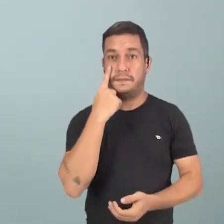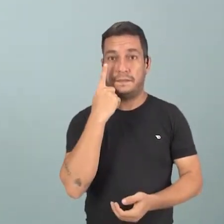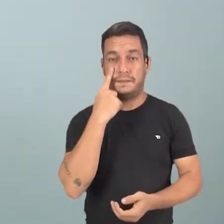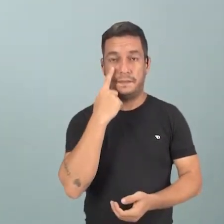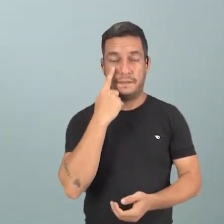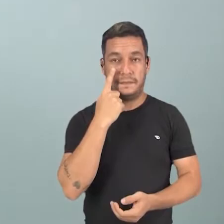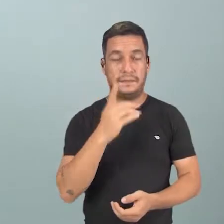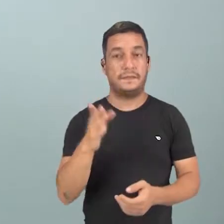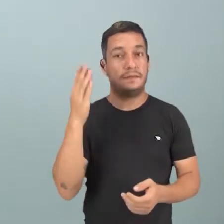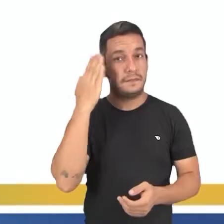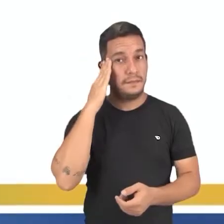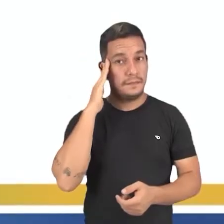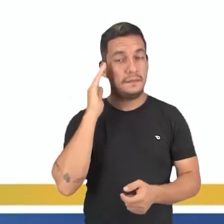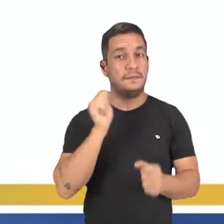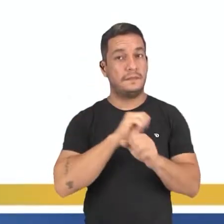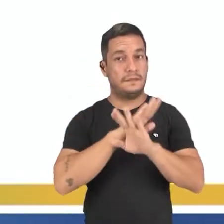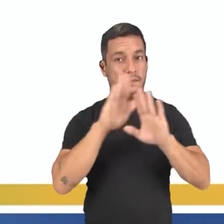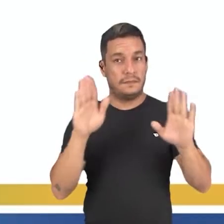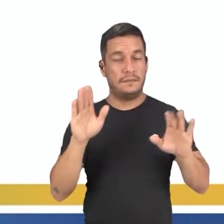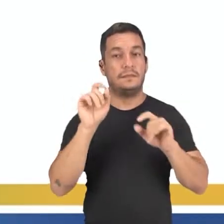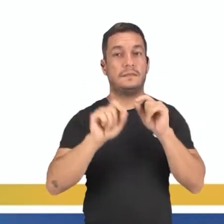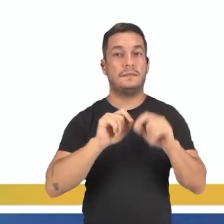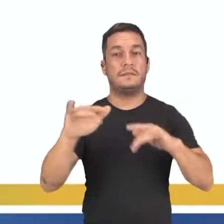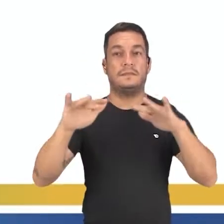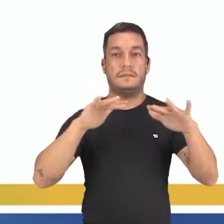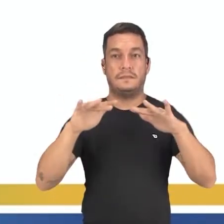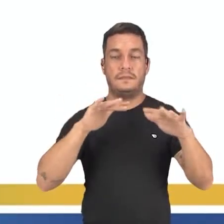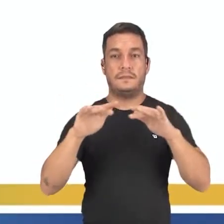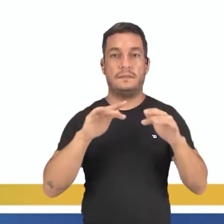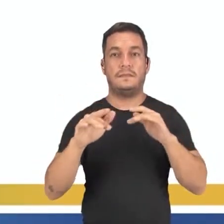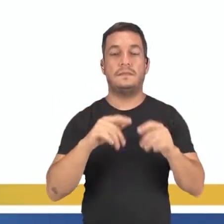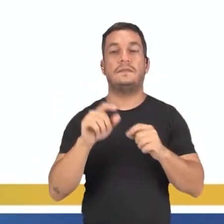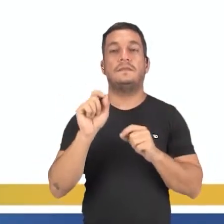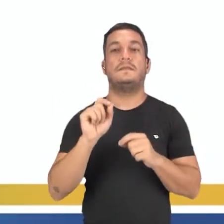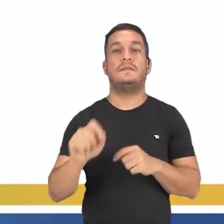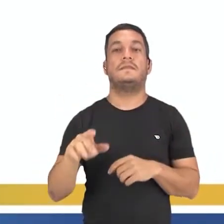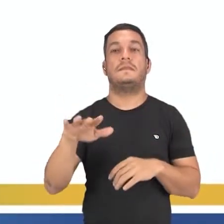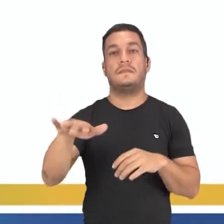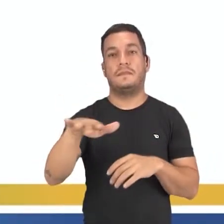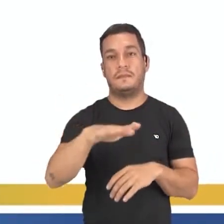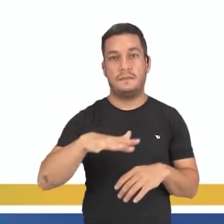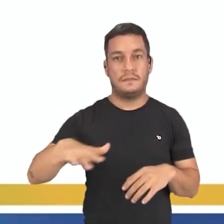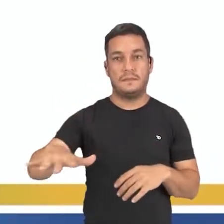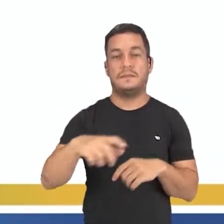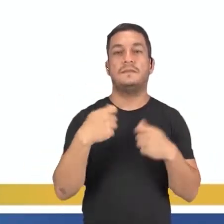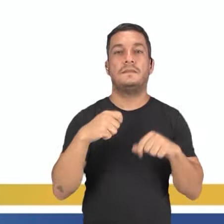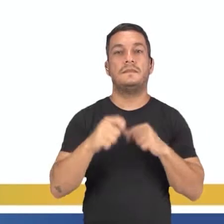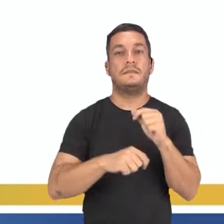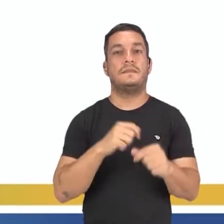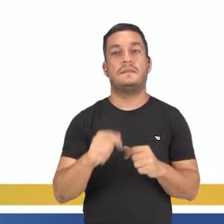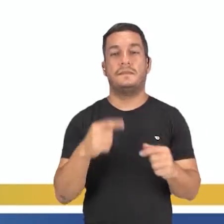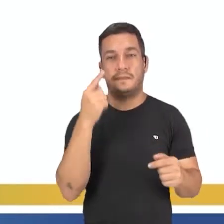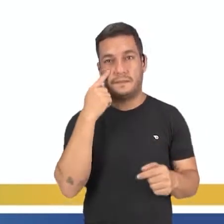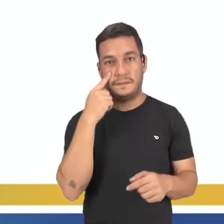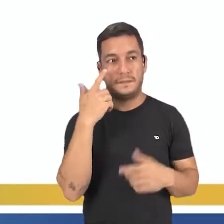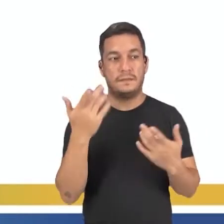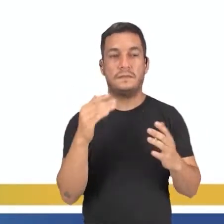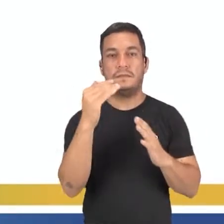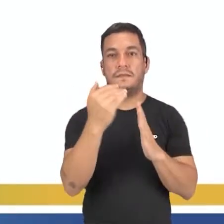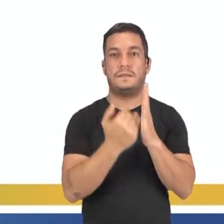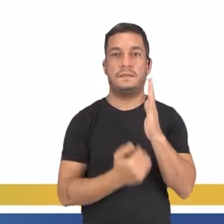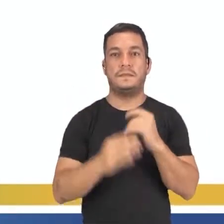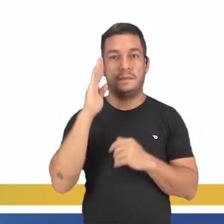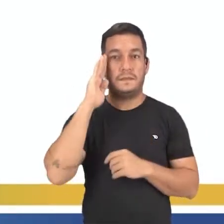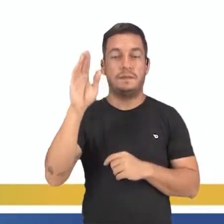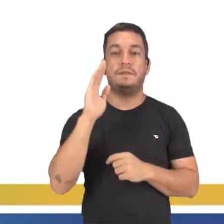só, para entender internamente a dinâmica demográfica é preciso encontrar seus componentes principais,